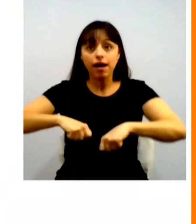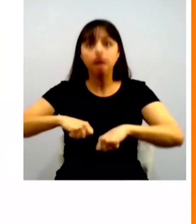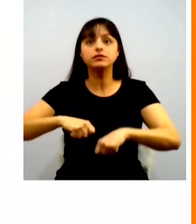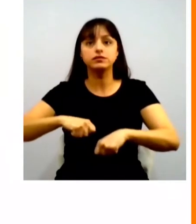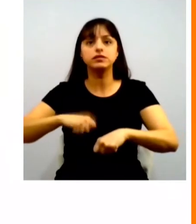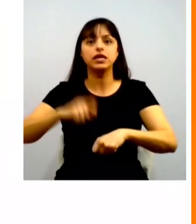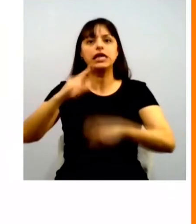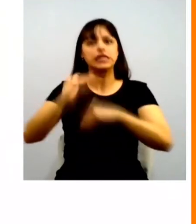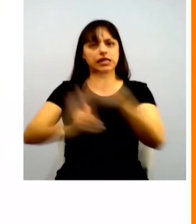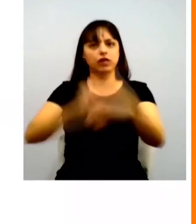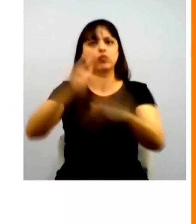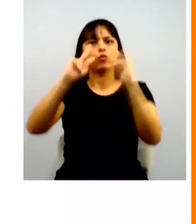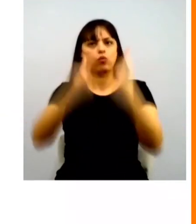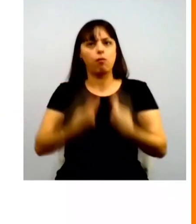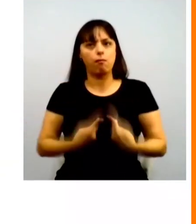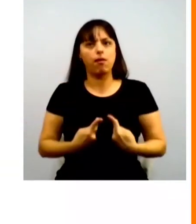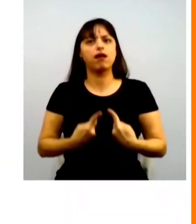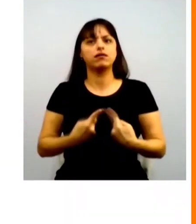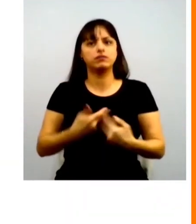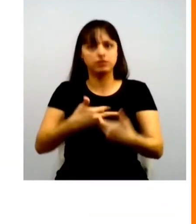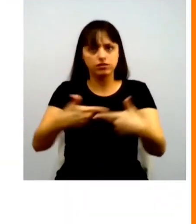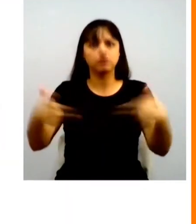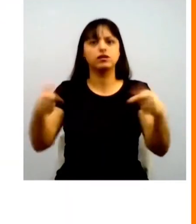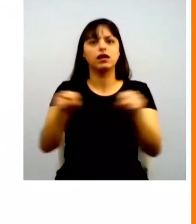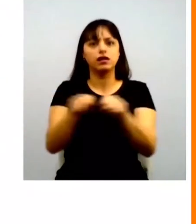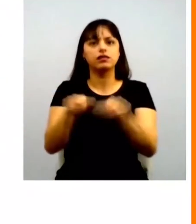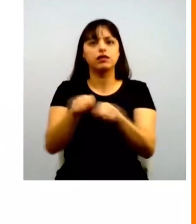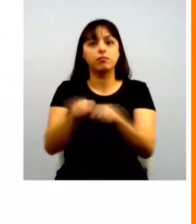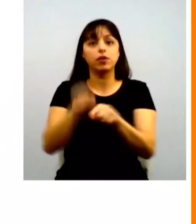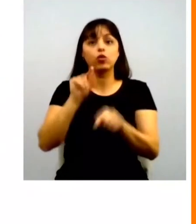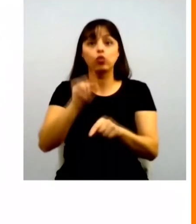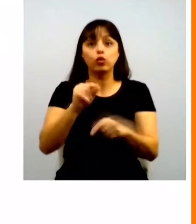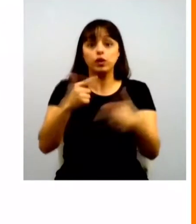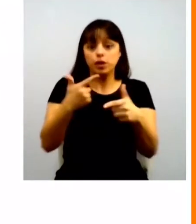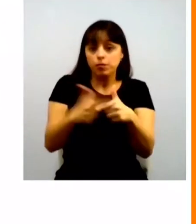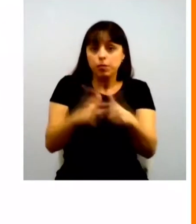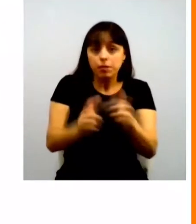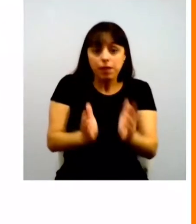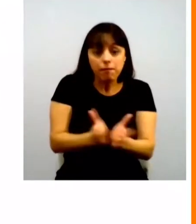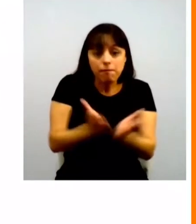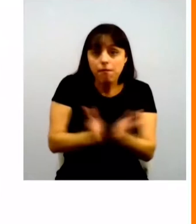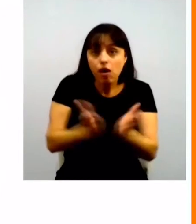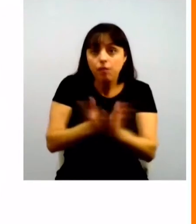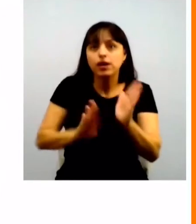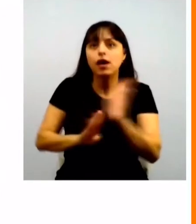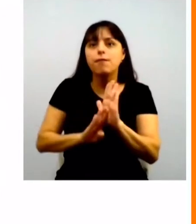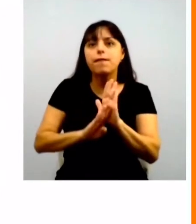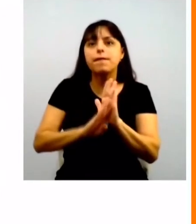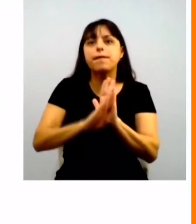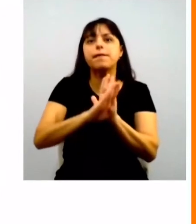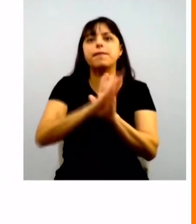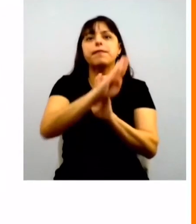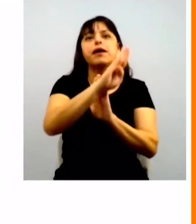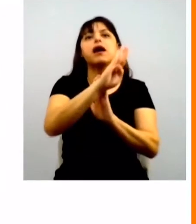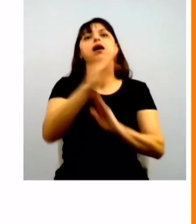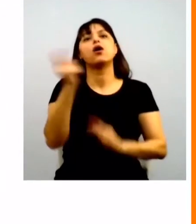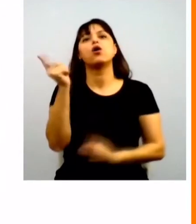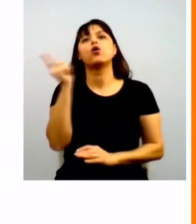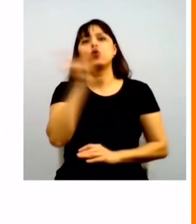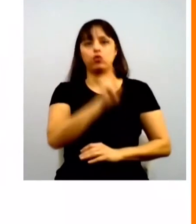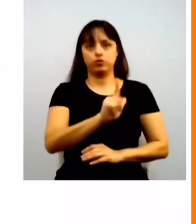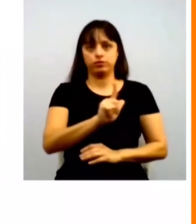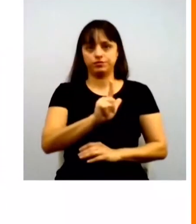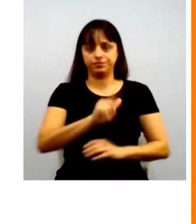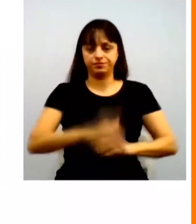de reforma e de sair de situações de pobreza ou de marginação. E outro elemento importante é